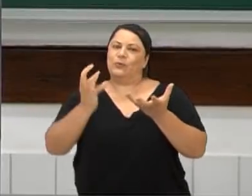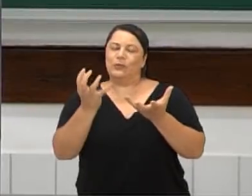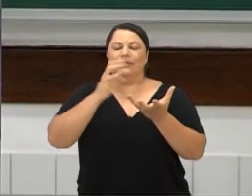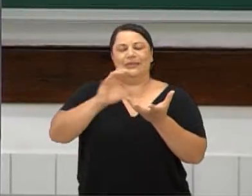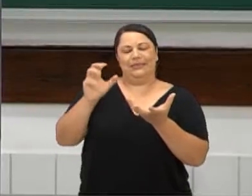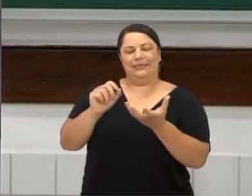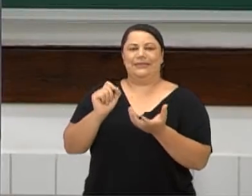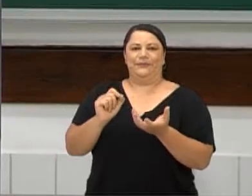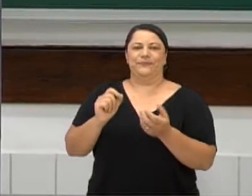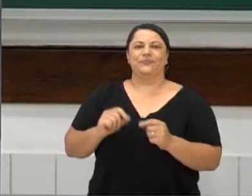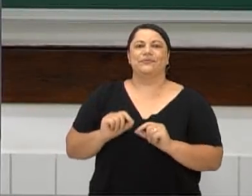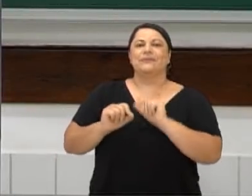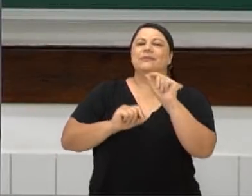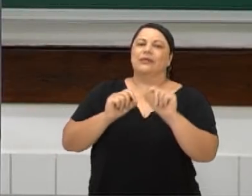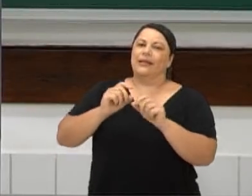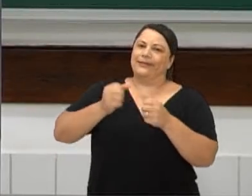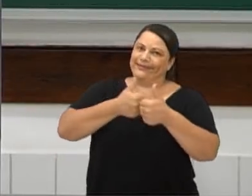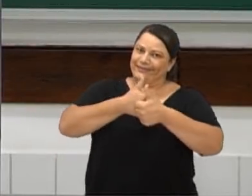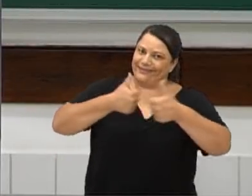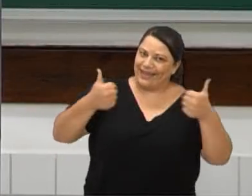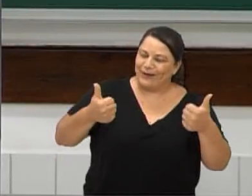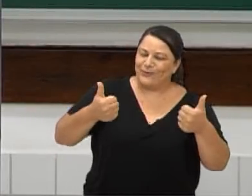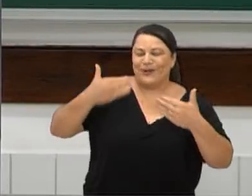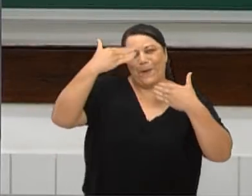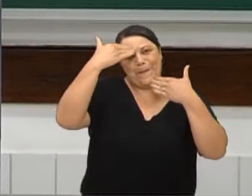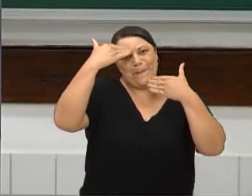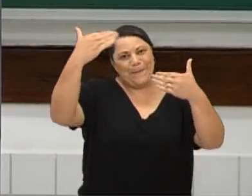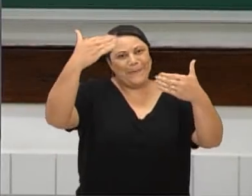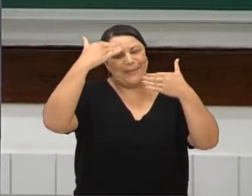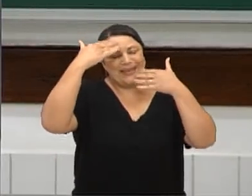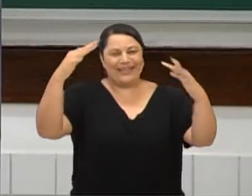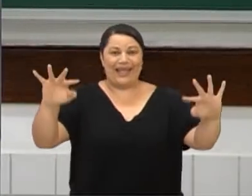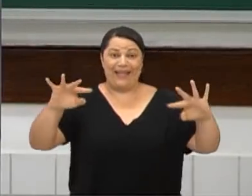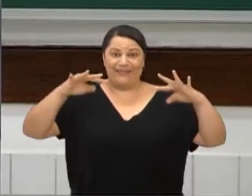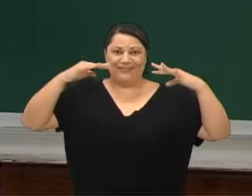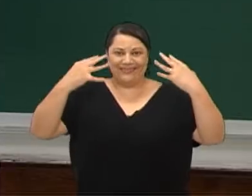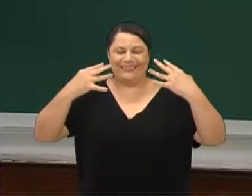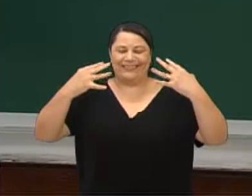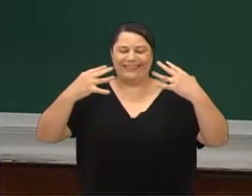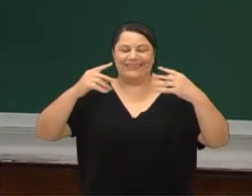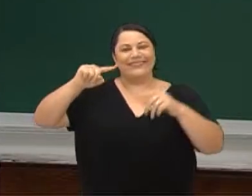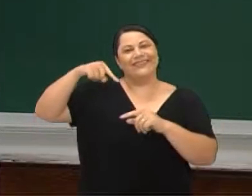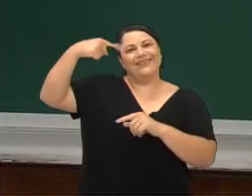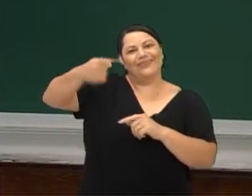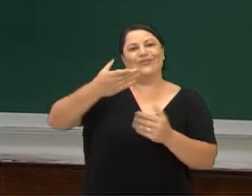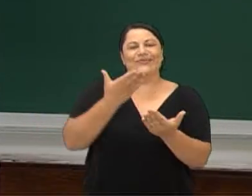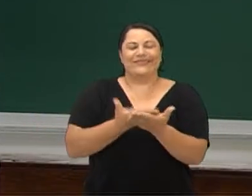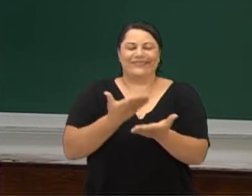ações imperialistas. Certo? Então, obrigado por sua atenção e até a próxima